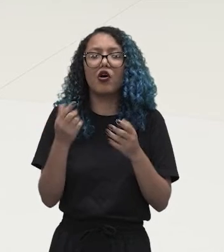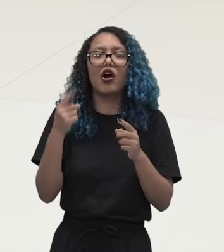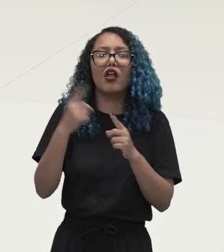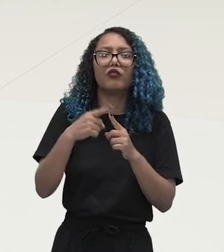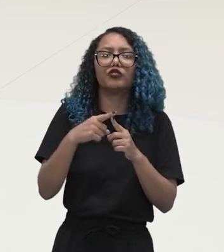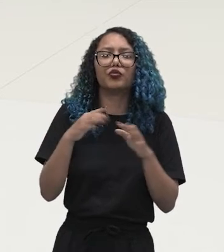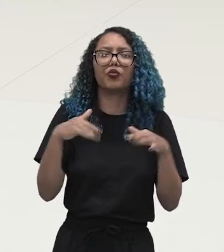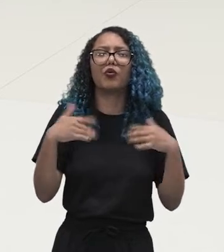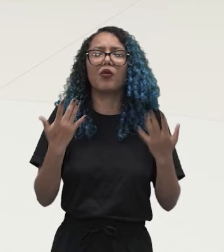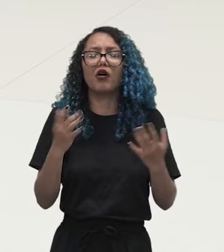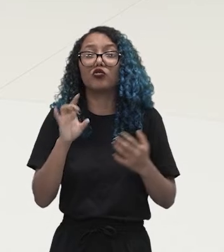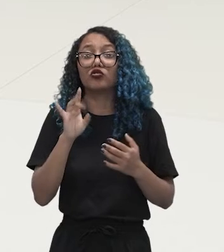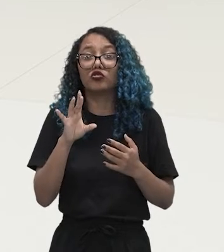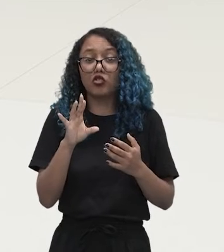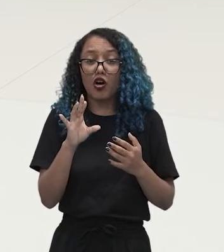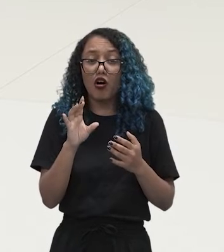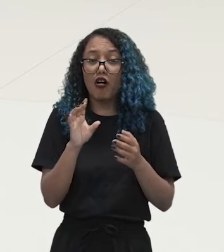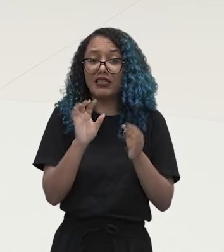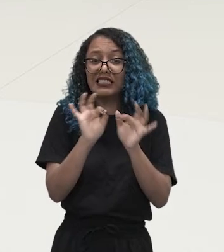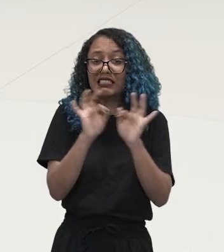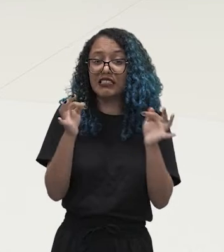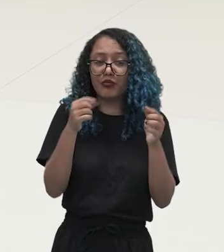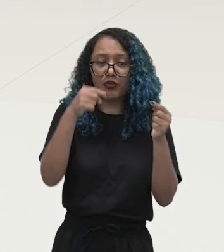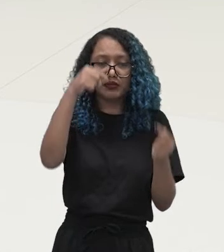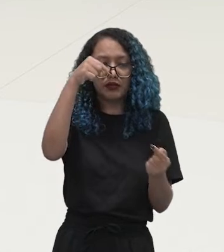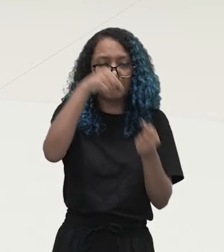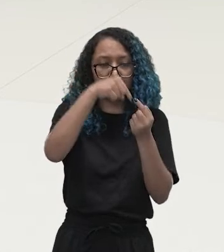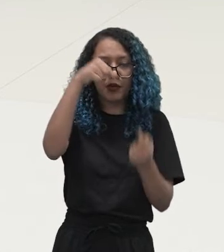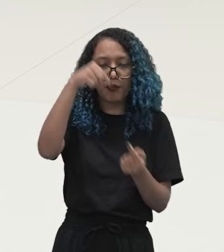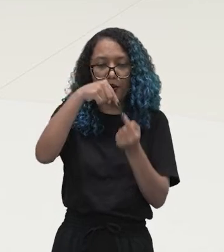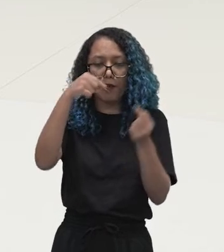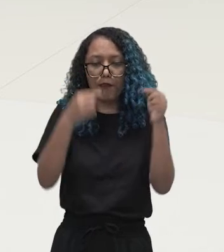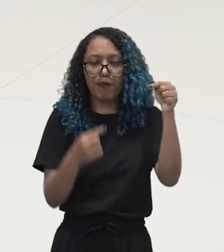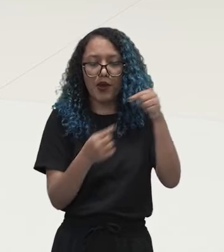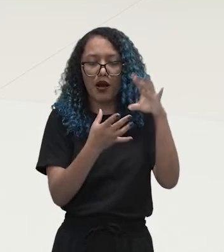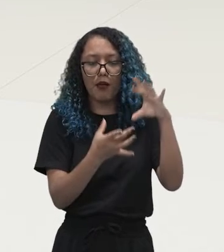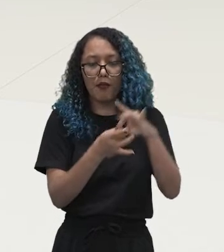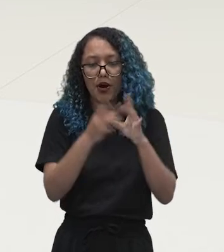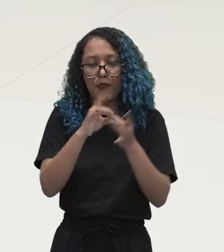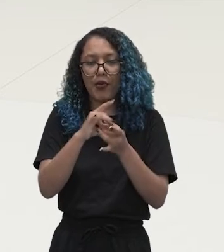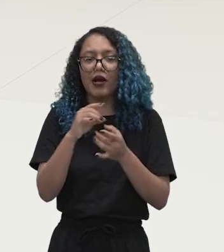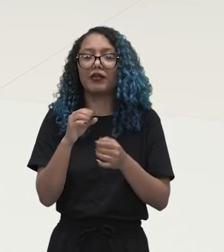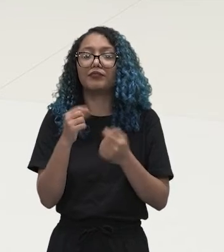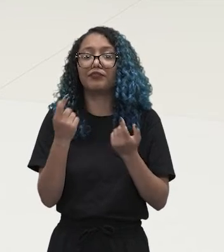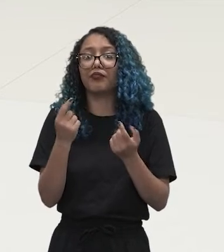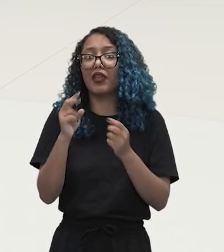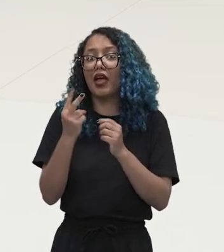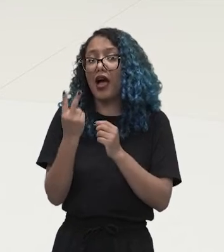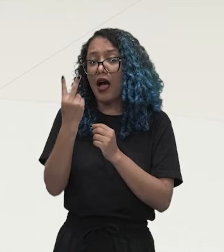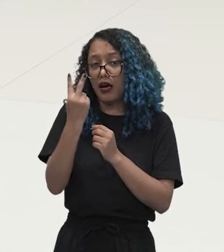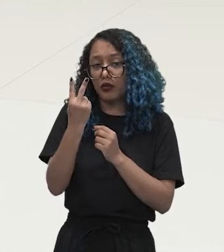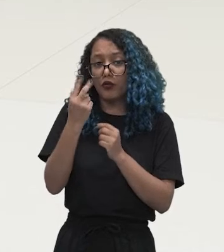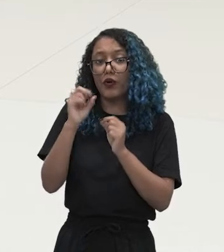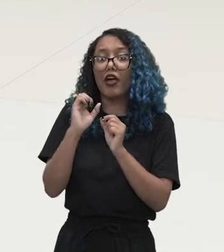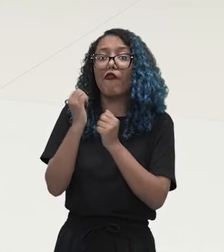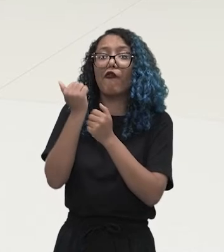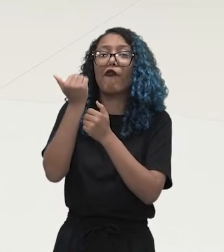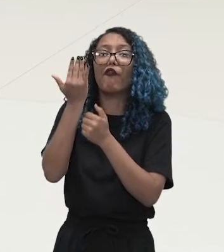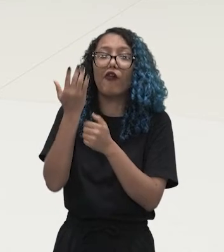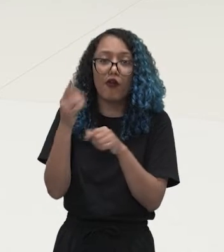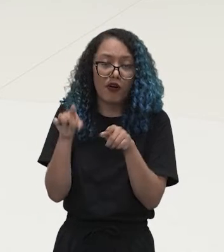simples. Estão vendo aqui os zigue-zagues? Só tem ligação simples. As ligações duplas estão fora aqui da principal. Portanto, ela é uma